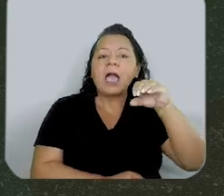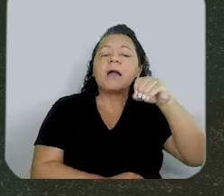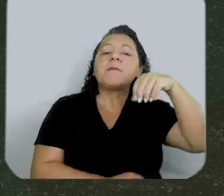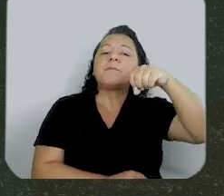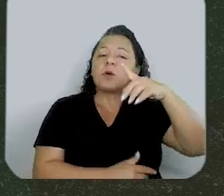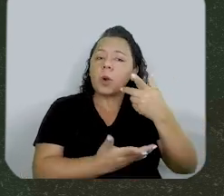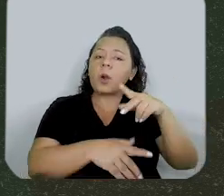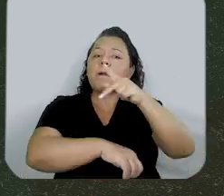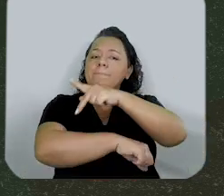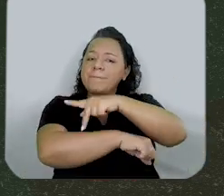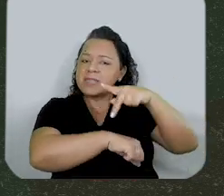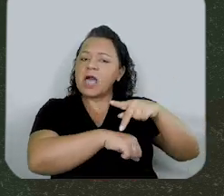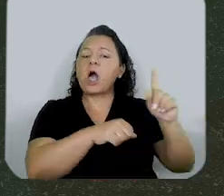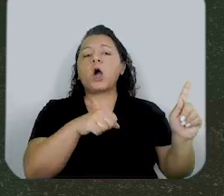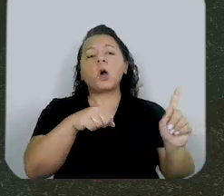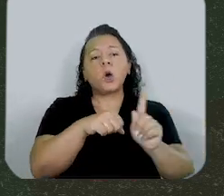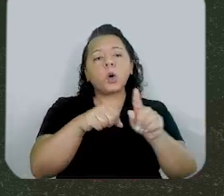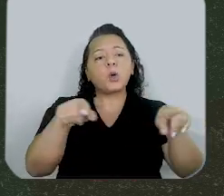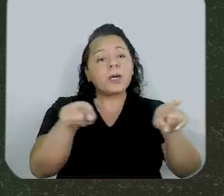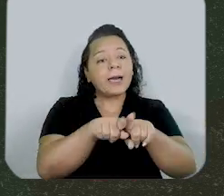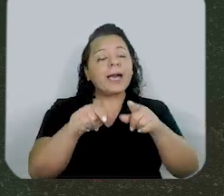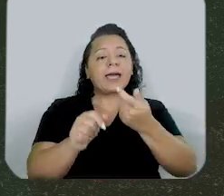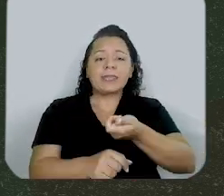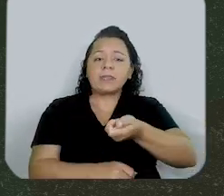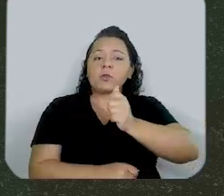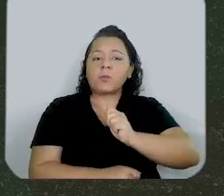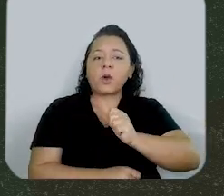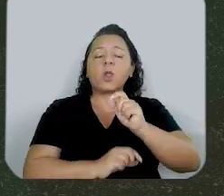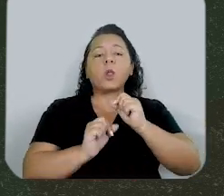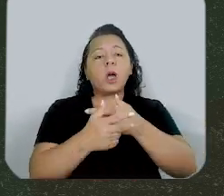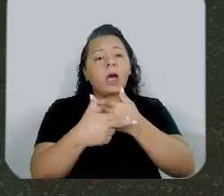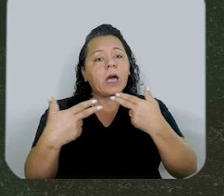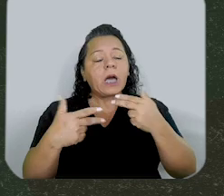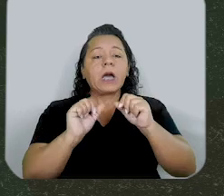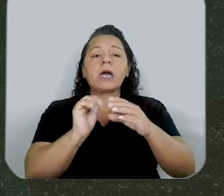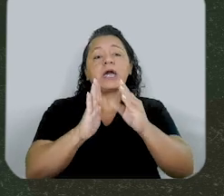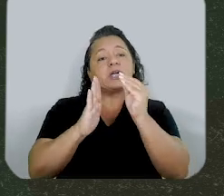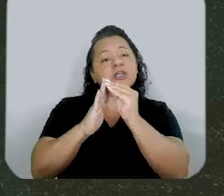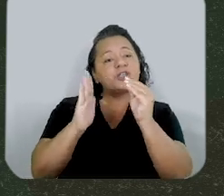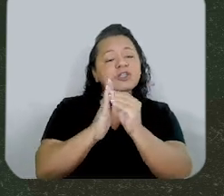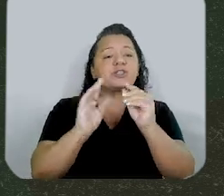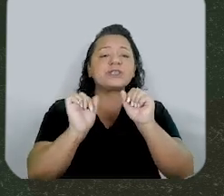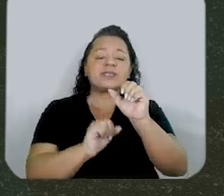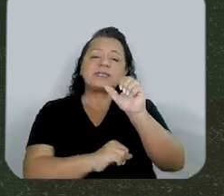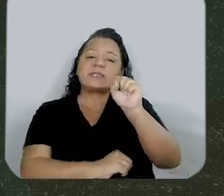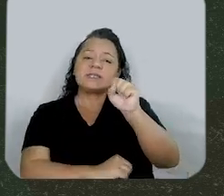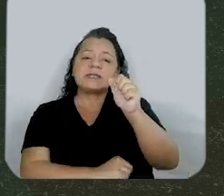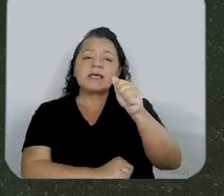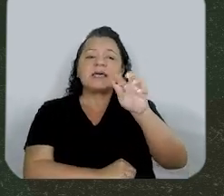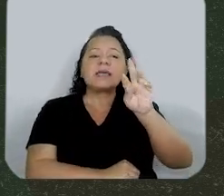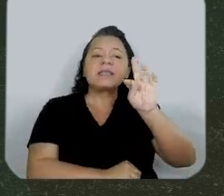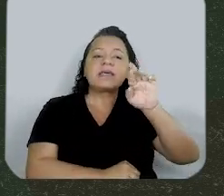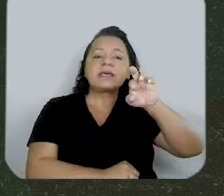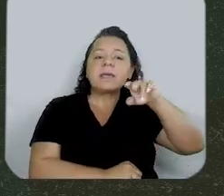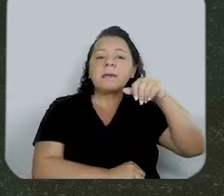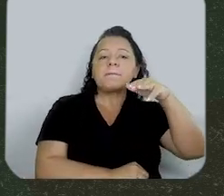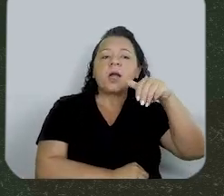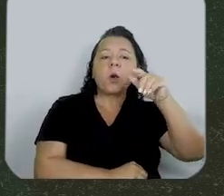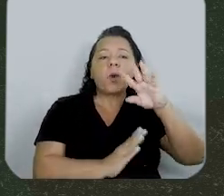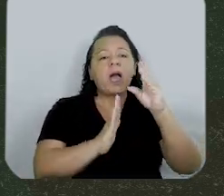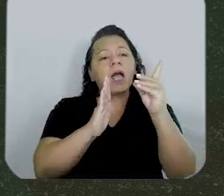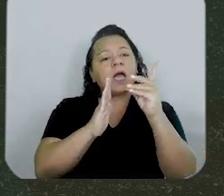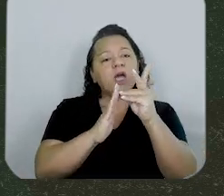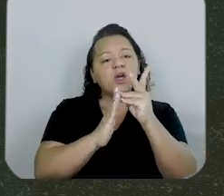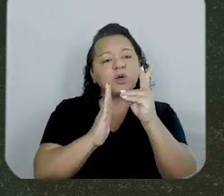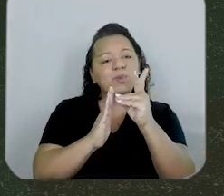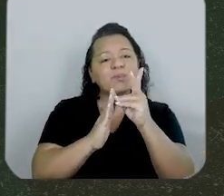Pedagogia, pesquisadora e professora. É indígena do povo Sateré Maué, é gerente, cozinheira e uma das idealizadoras de uma casa